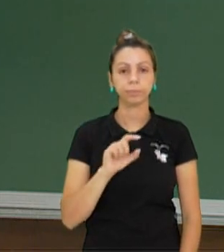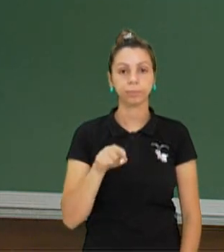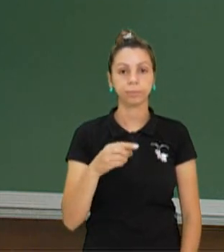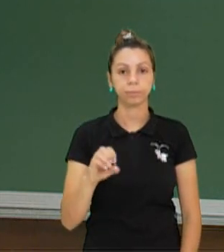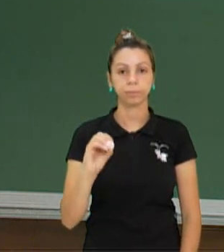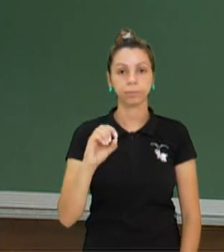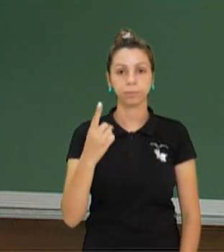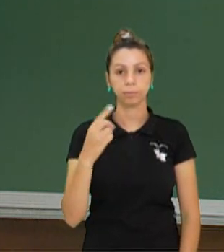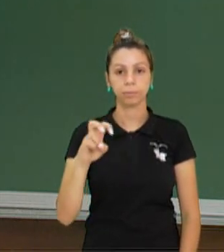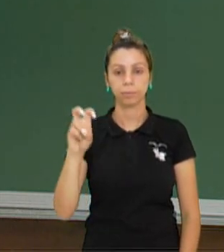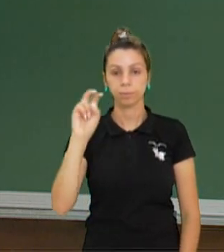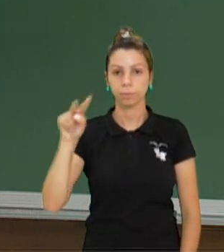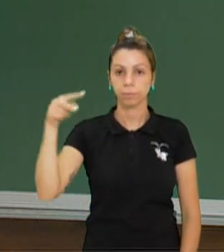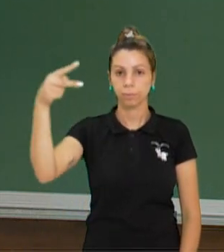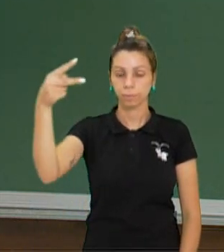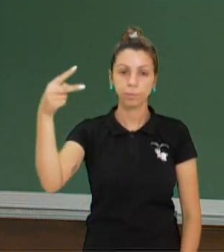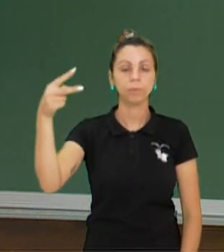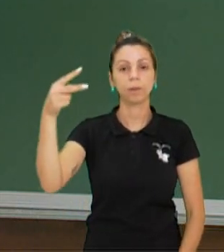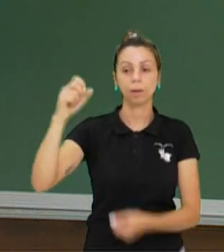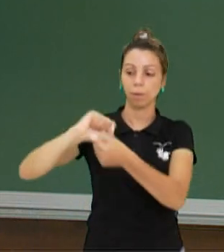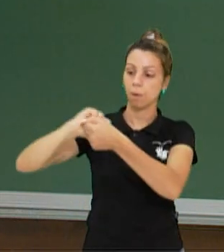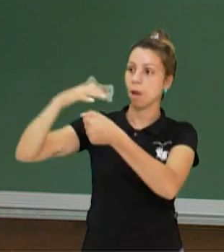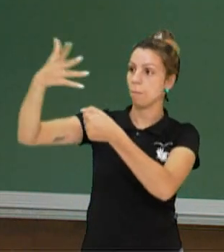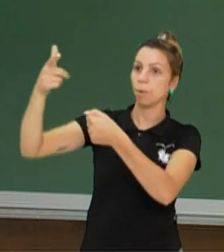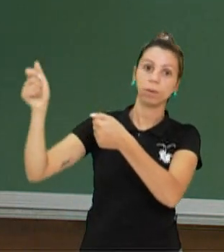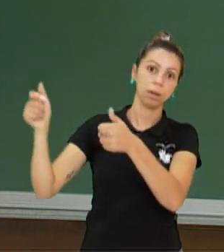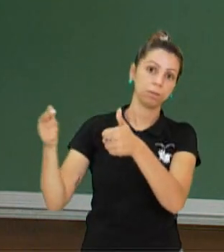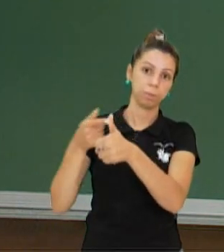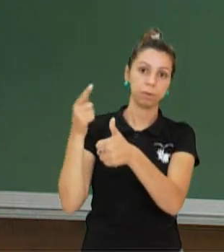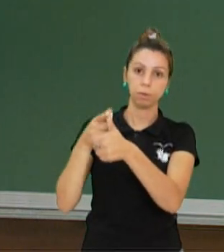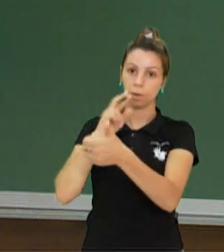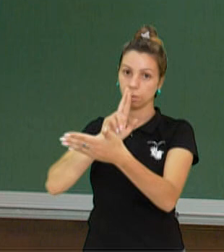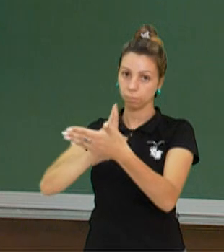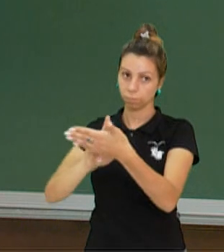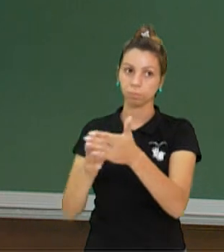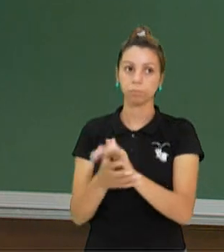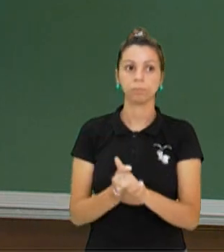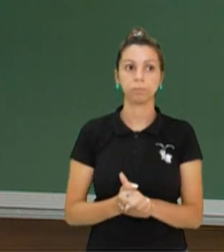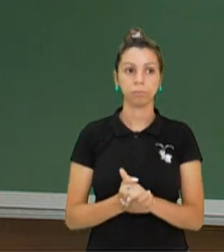ao quadrado, a potência nós temos que resolvê-la primeiro, né? Vai ficar, então,